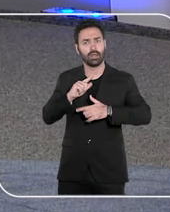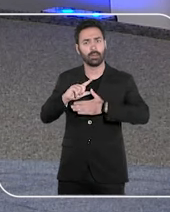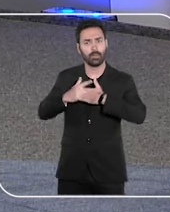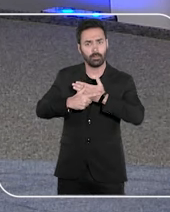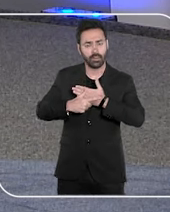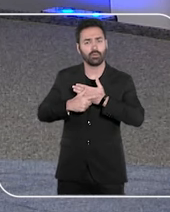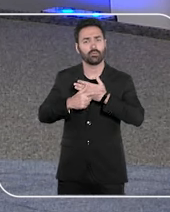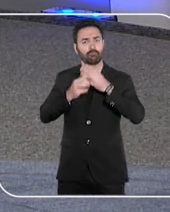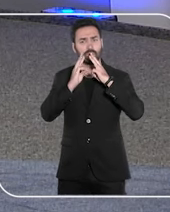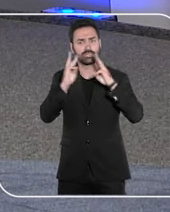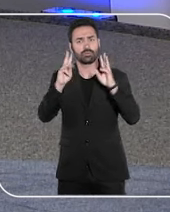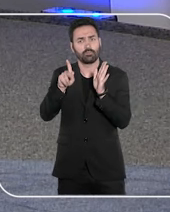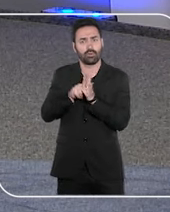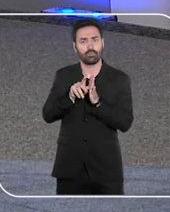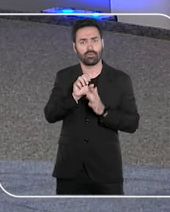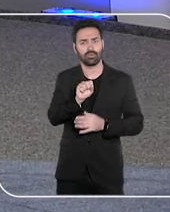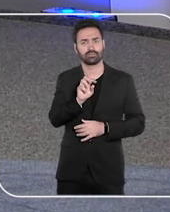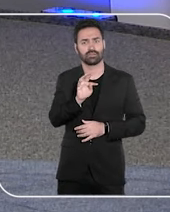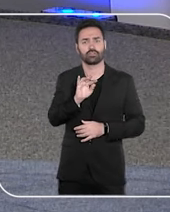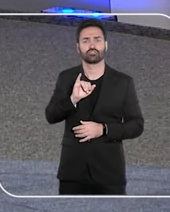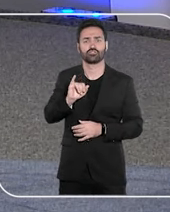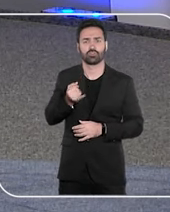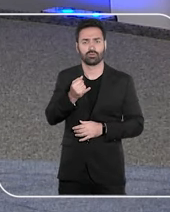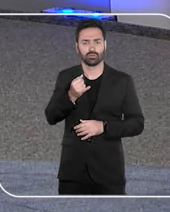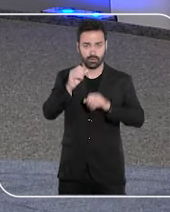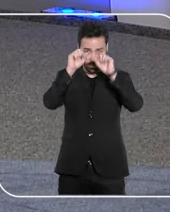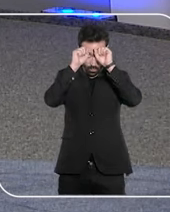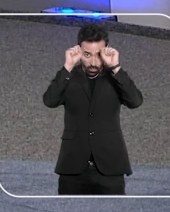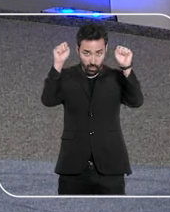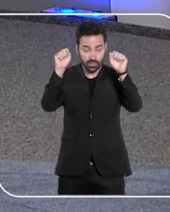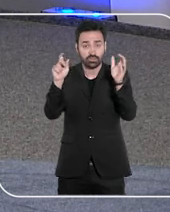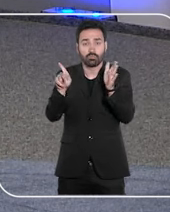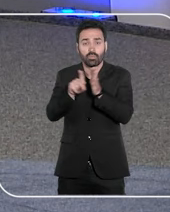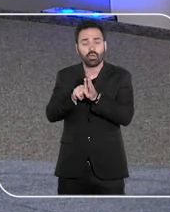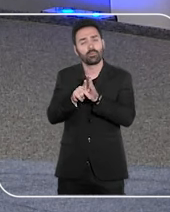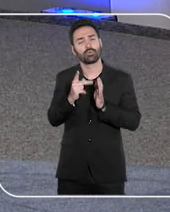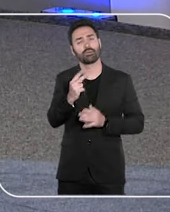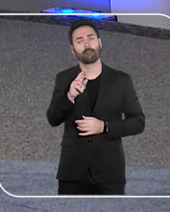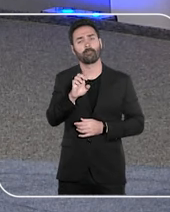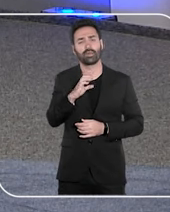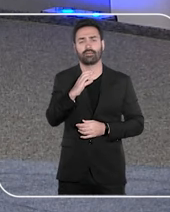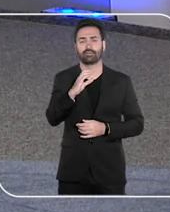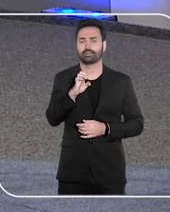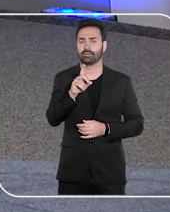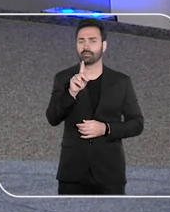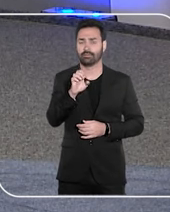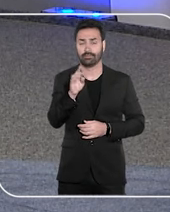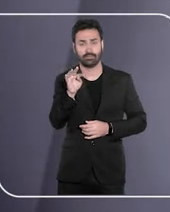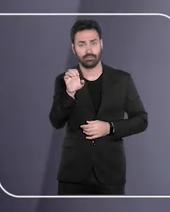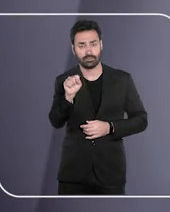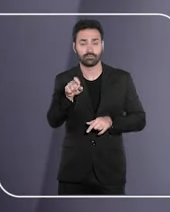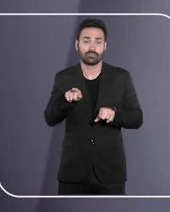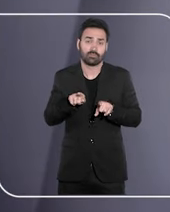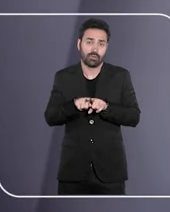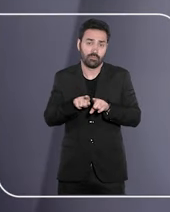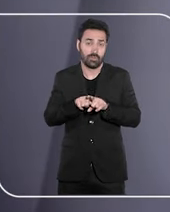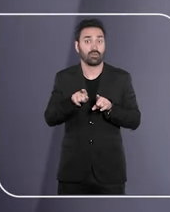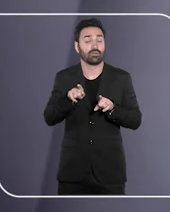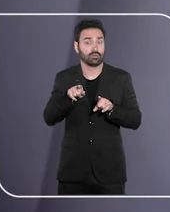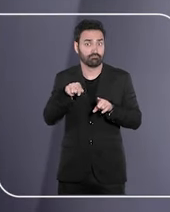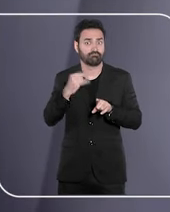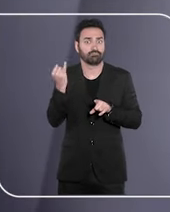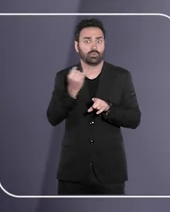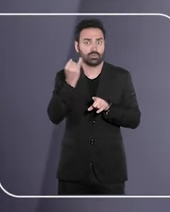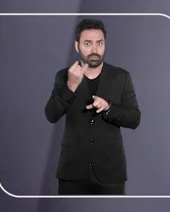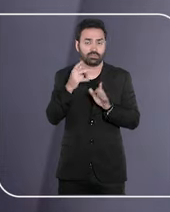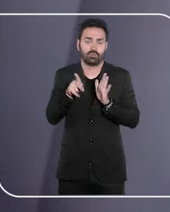de ser uma corte de precedentes, uma corte de vértice no sistema de justiça brasileiro. E é por aí que eu gostaria,